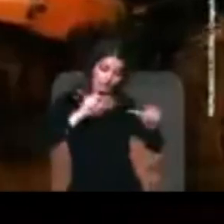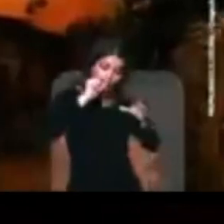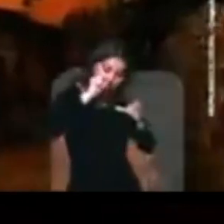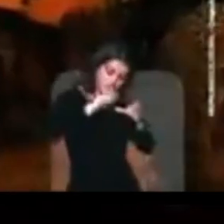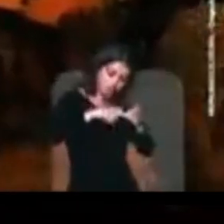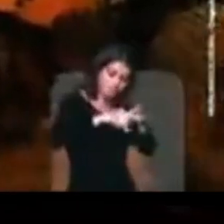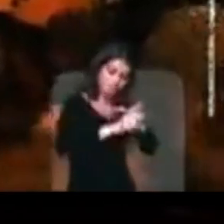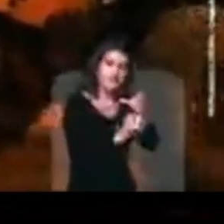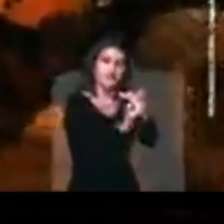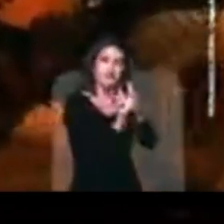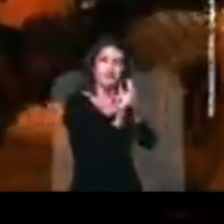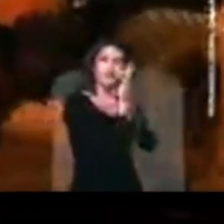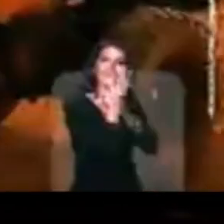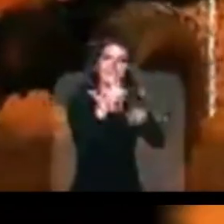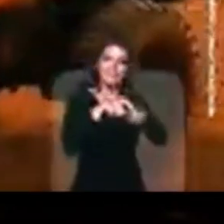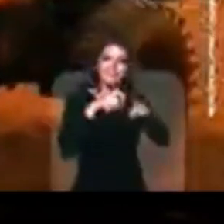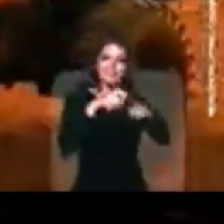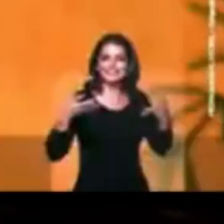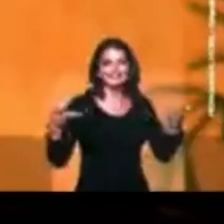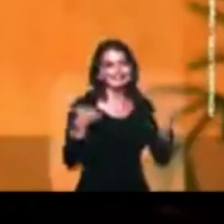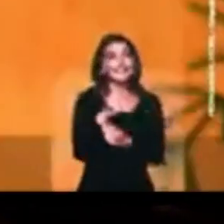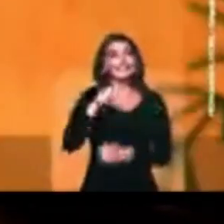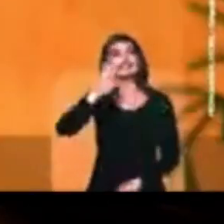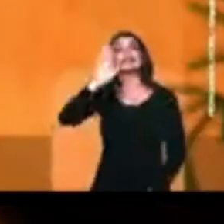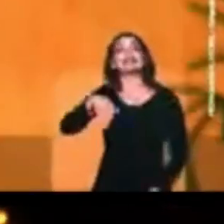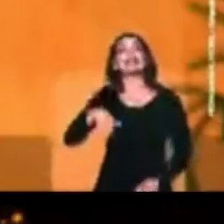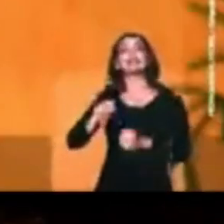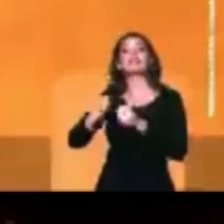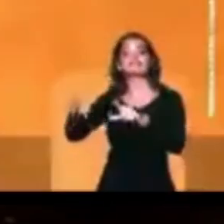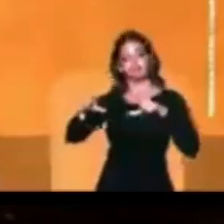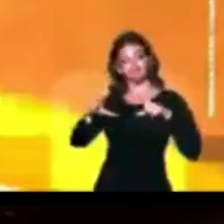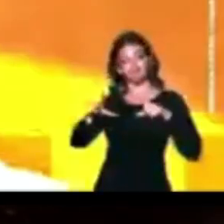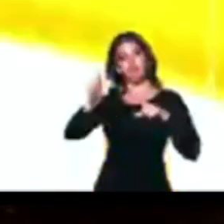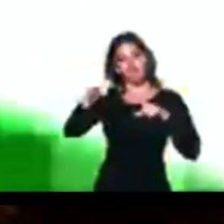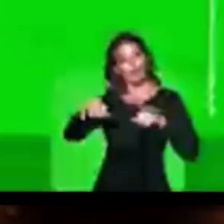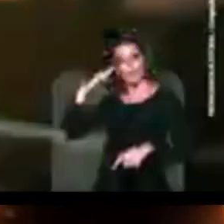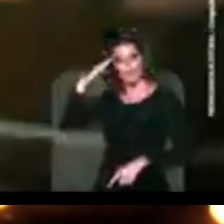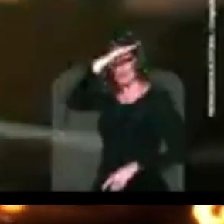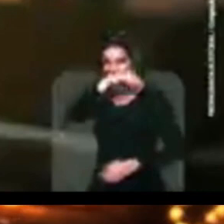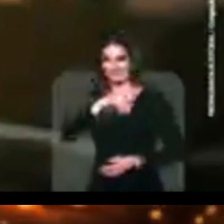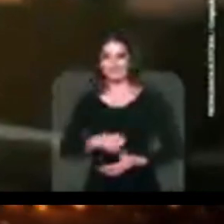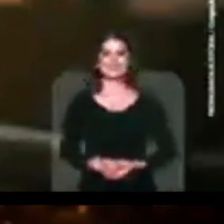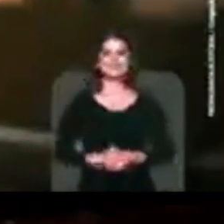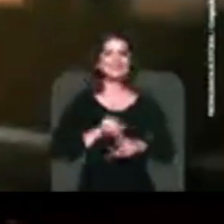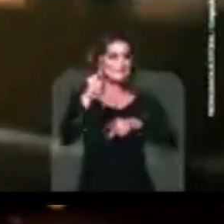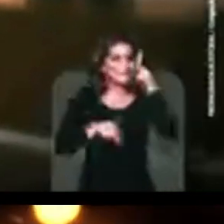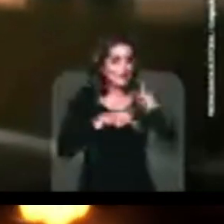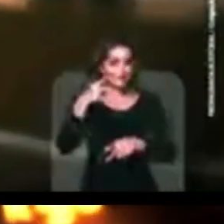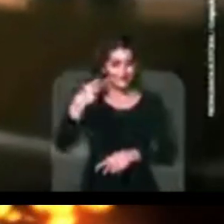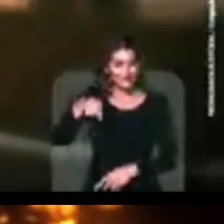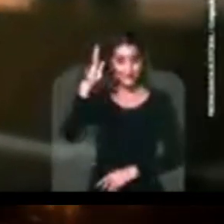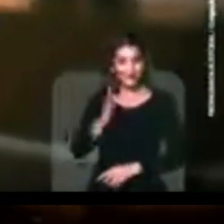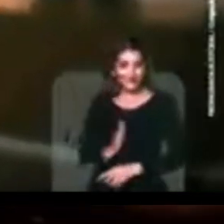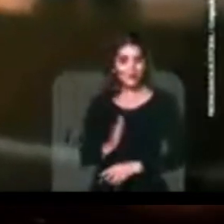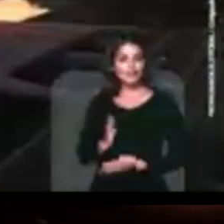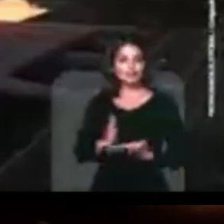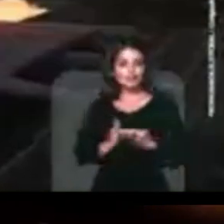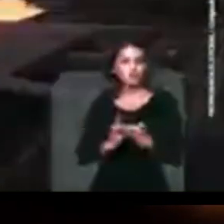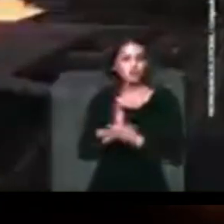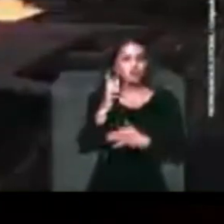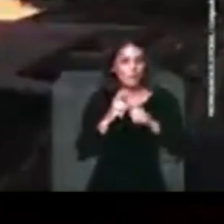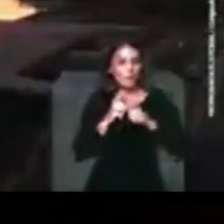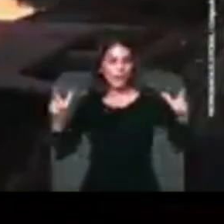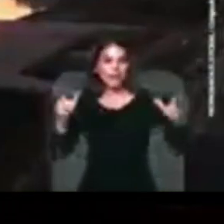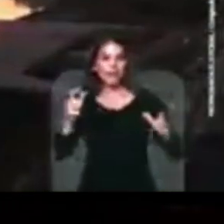para você fazer plantio, né? E quem fez isso? O Bolsonaro. O povo brasileiro deu o recado e elegeu a